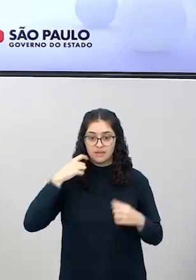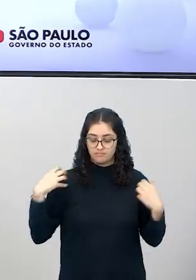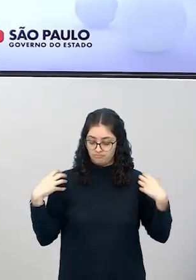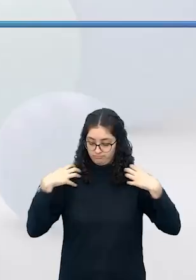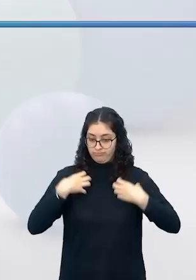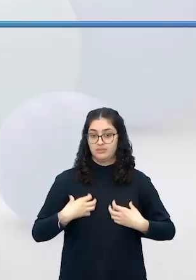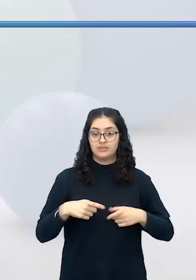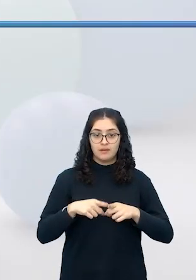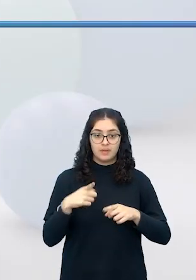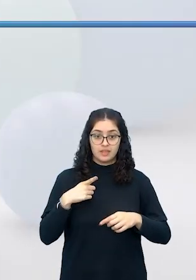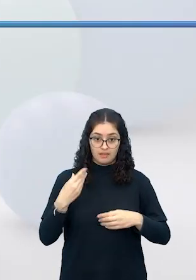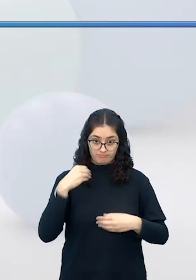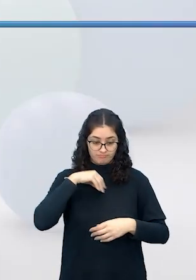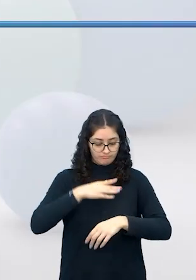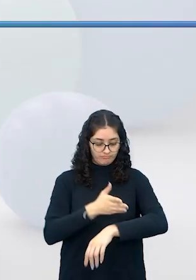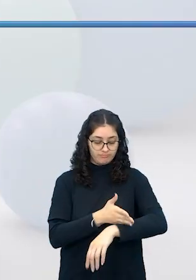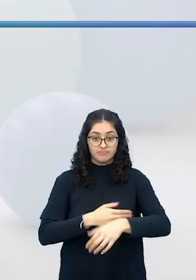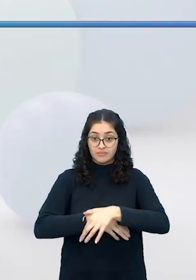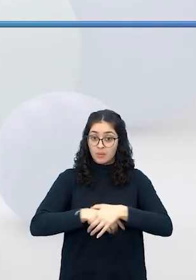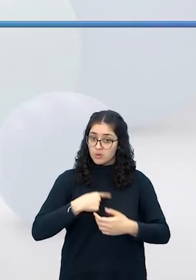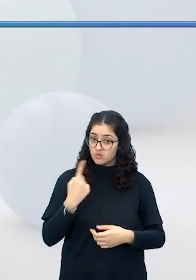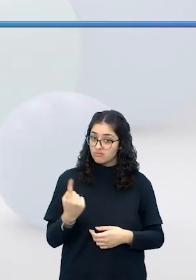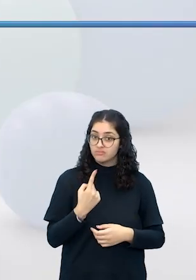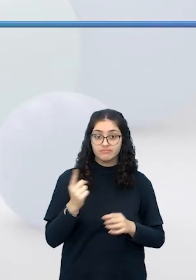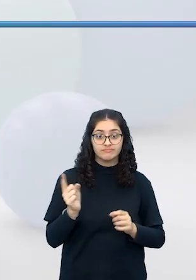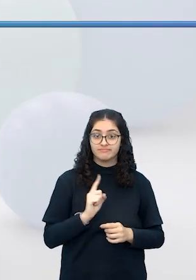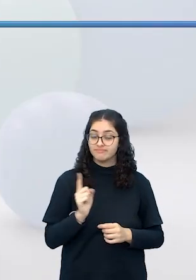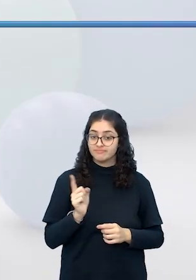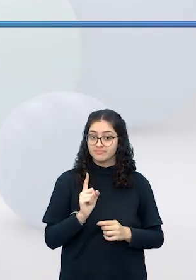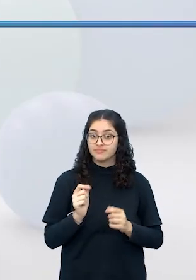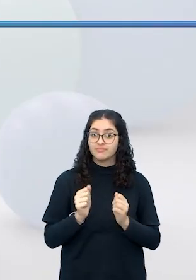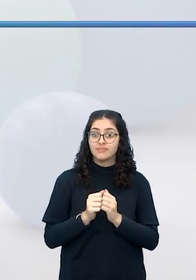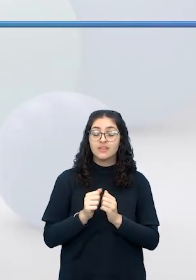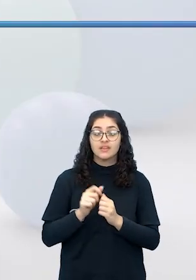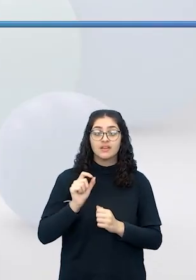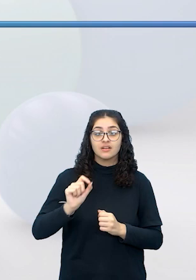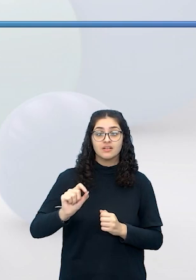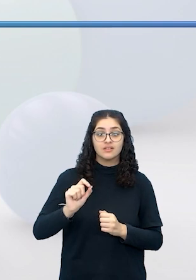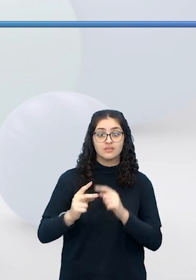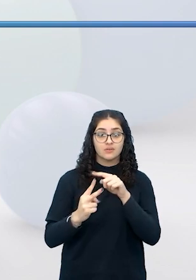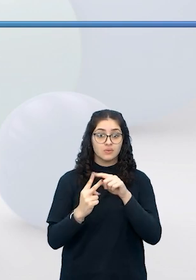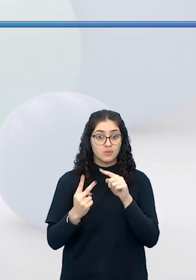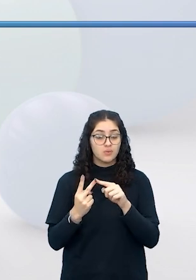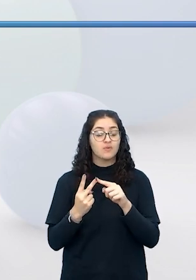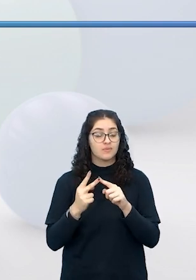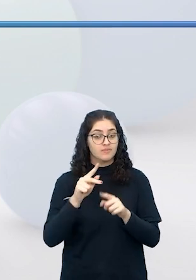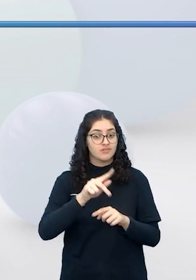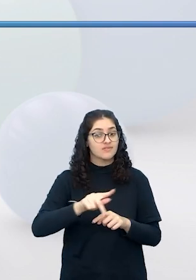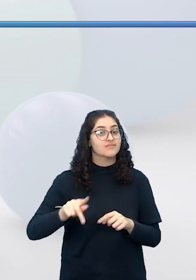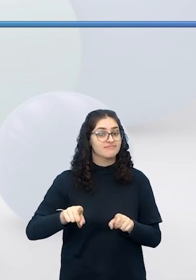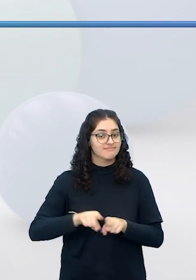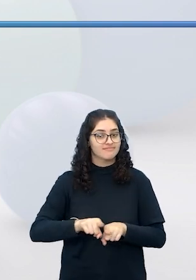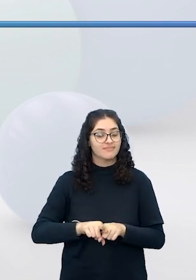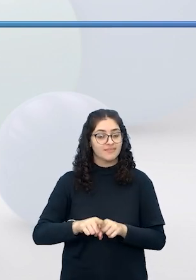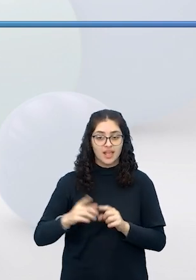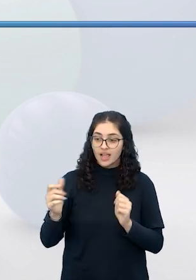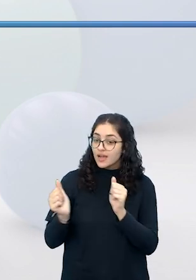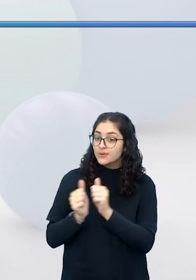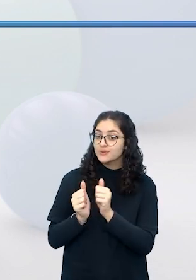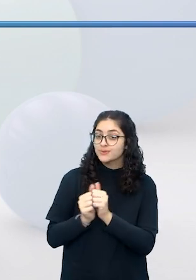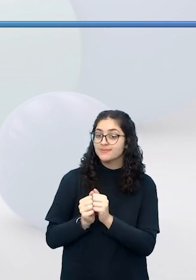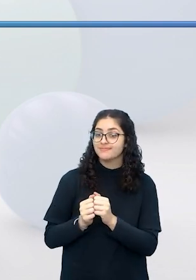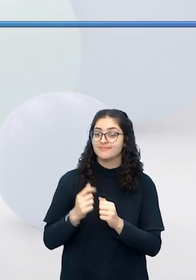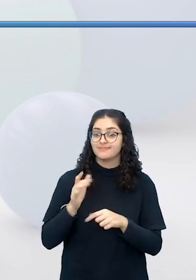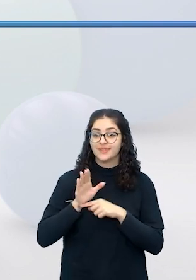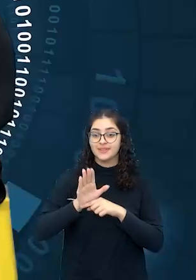longa preta por baixo, mas não estou sozinho. Está aqui ao meu lado também duas outras formadoras que vão contribuir nessa